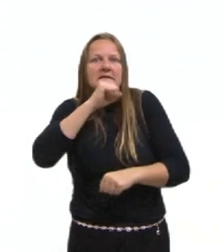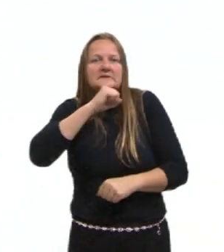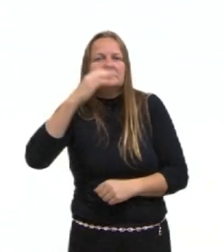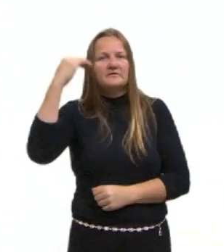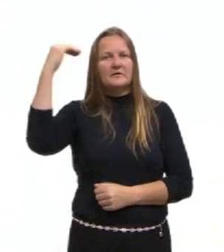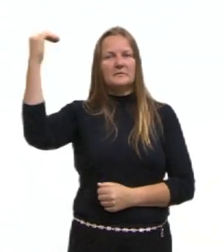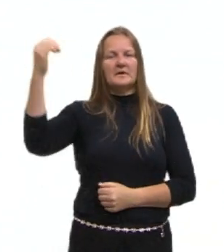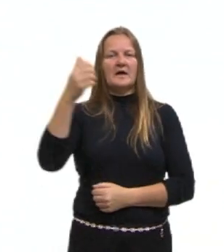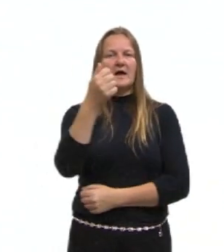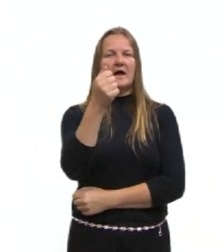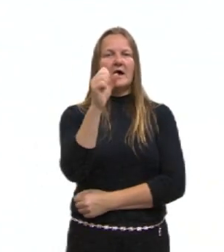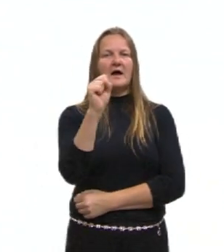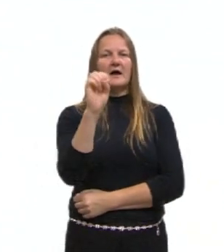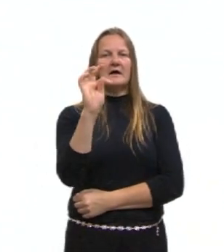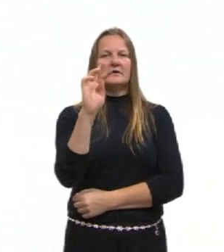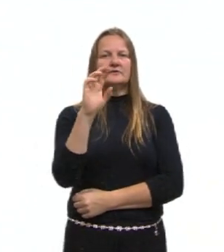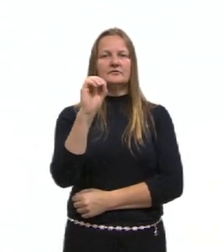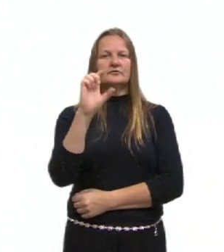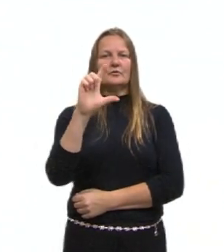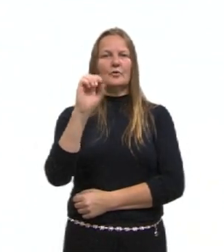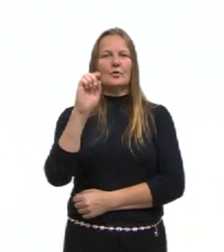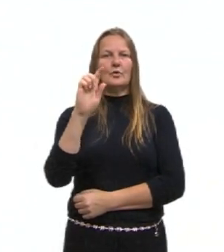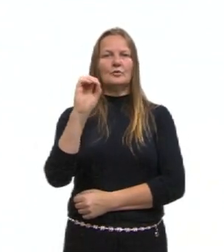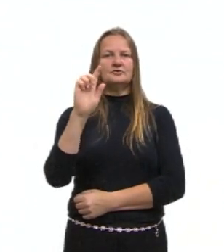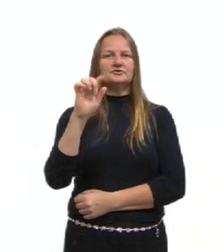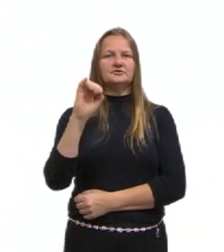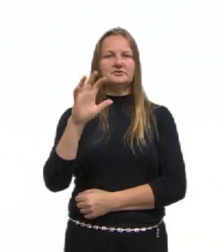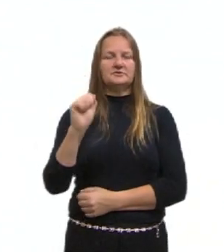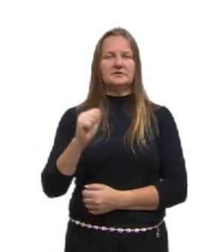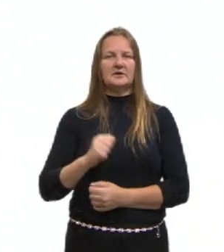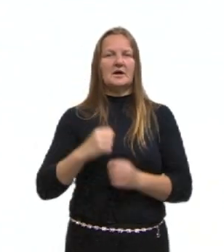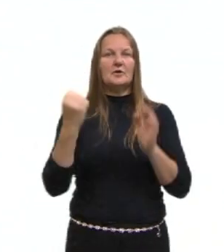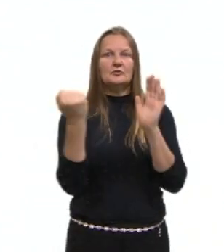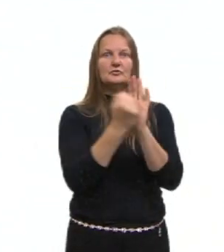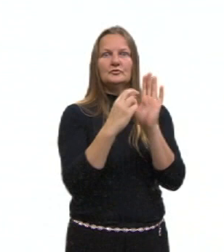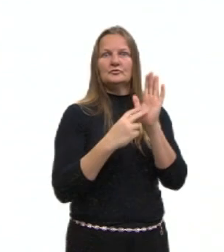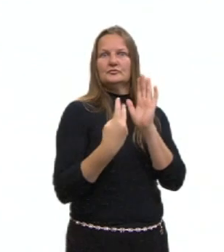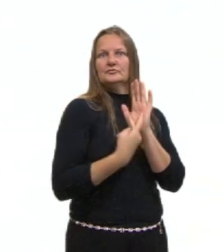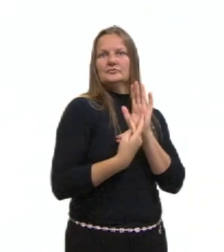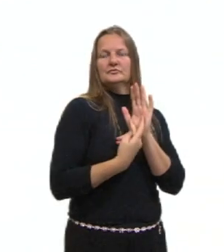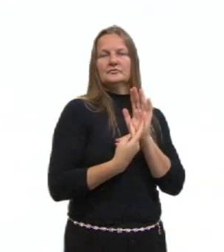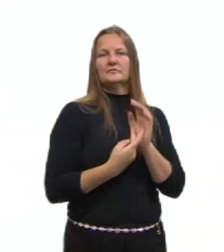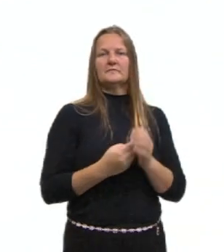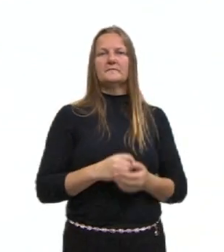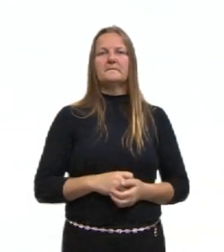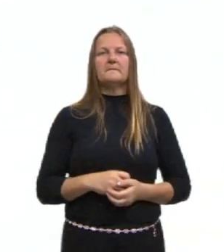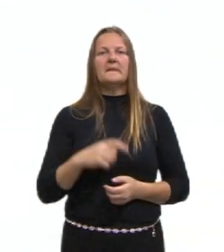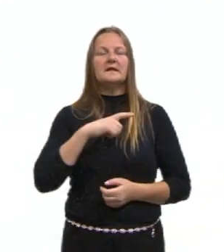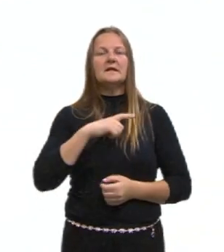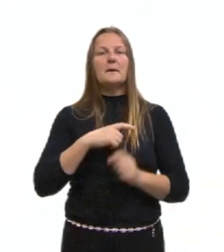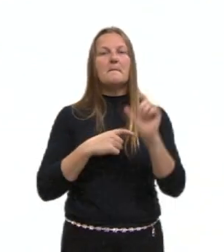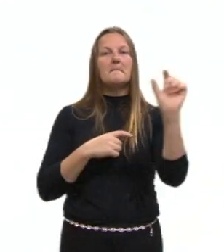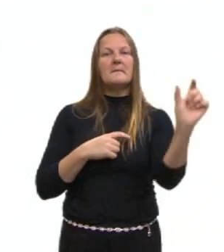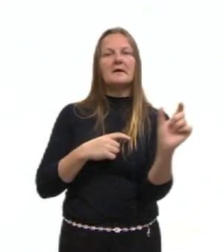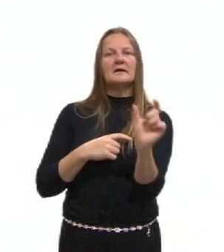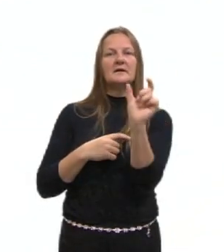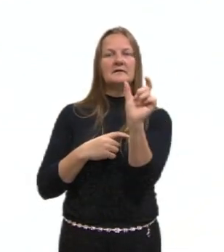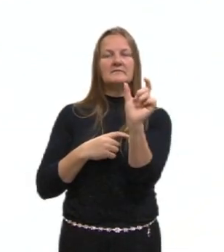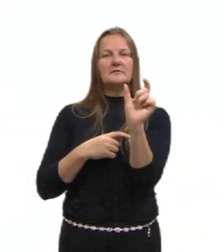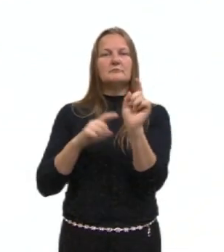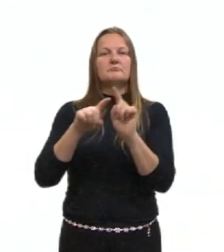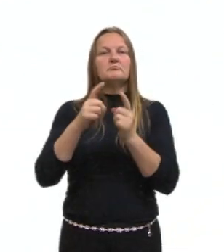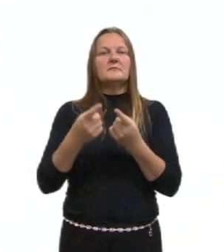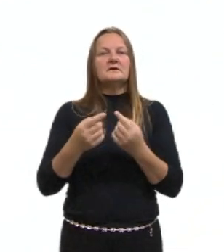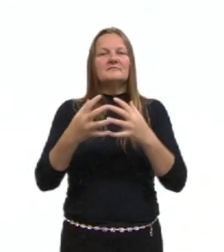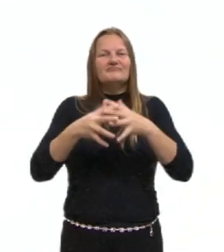é a astrologia, onde a gente fala dos signos, né? O que acontece com a astrologia? Ela usa termos científicos e ela muitas vezes